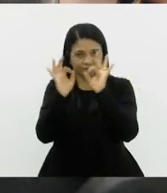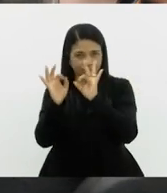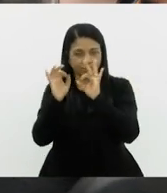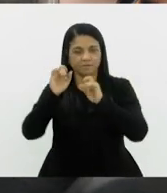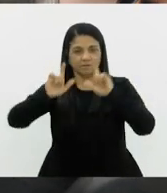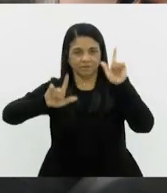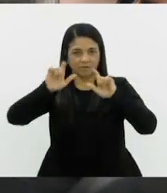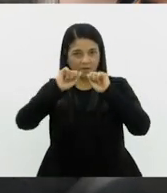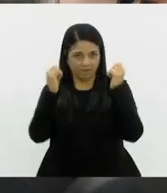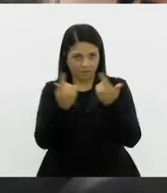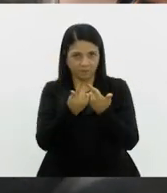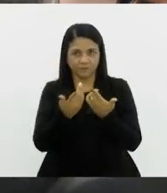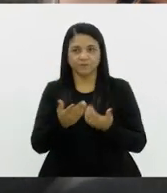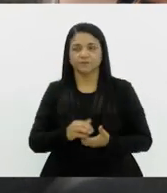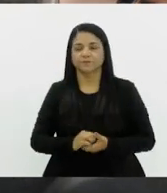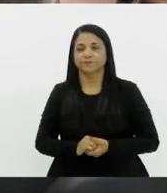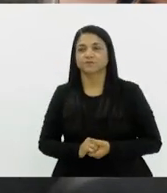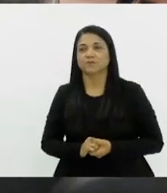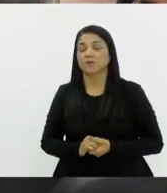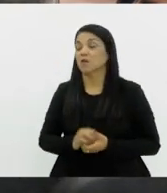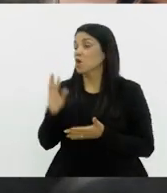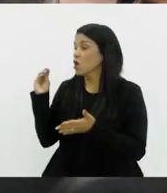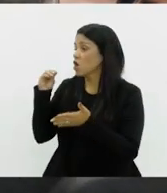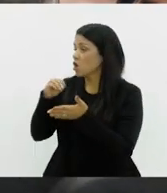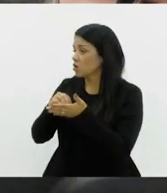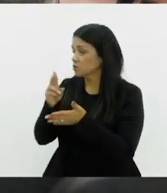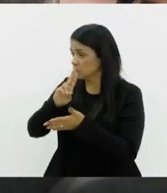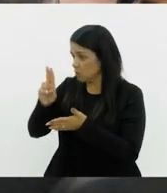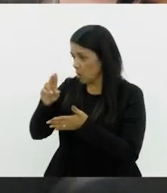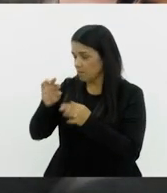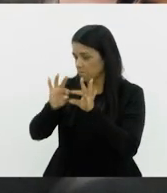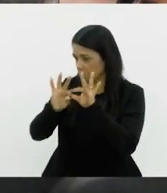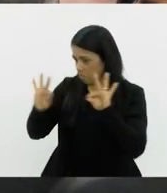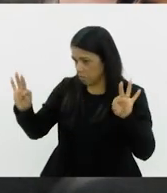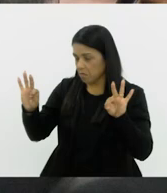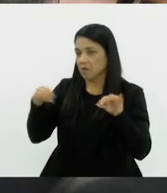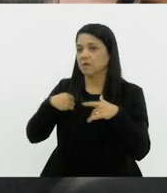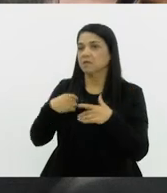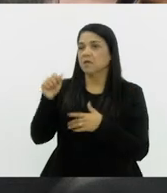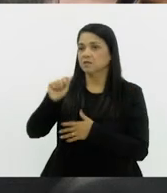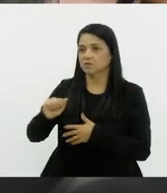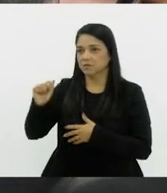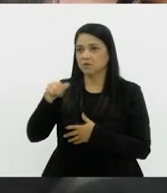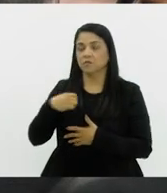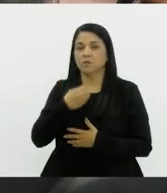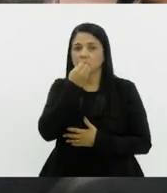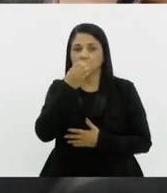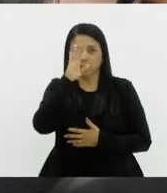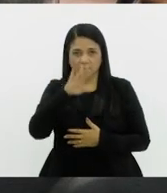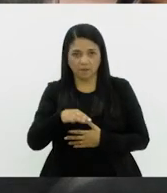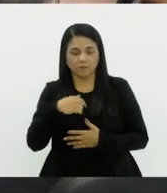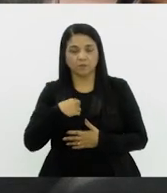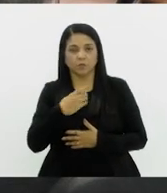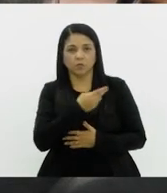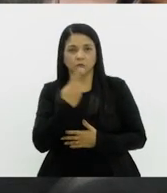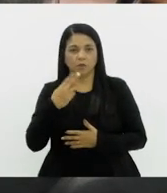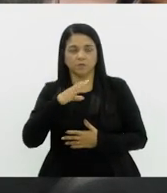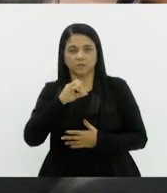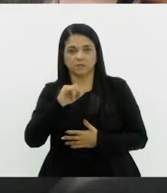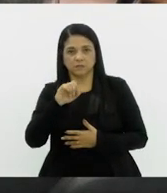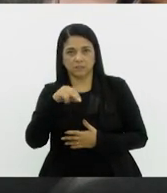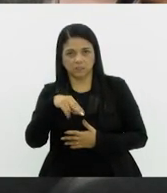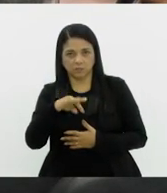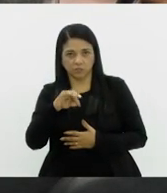Isso. Coloque, por favor, só seu nome completo e qual a sua associação, por favor, senhora Cíntia. Boa tarde, meu nome é Cíntia Barqui. Eu